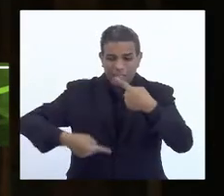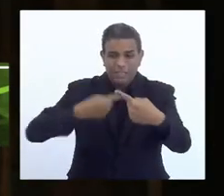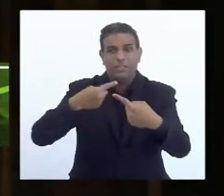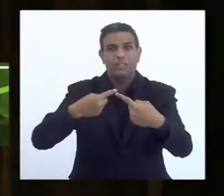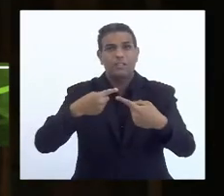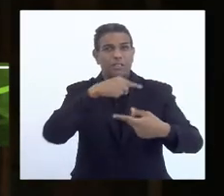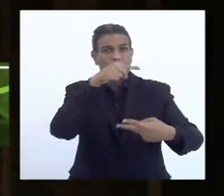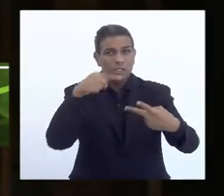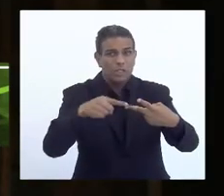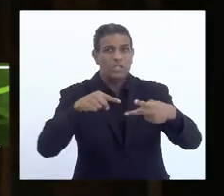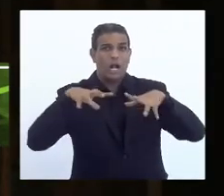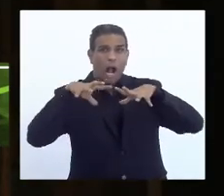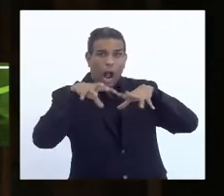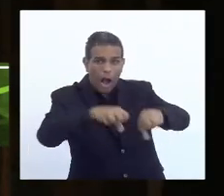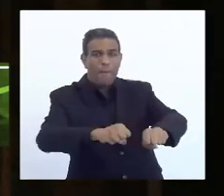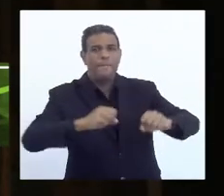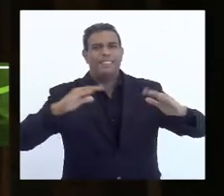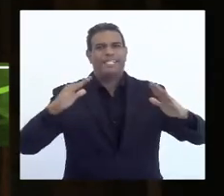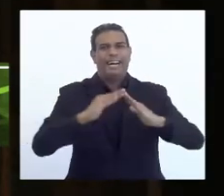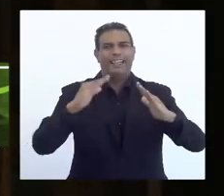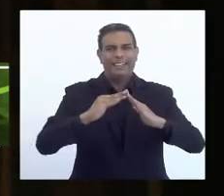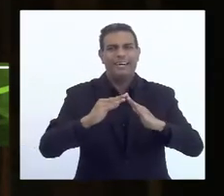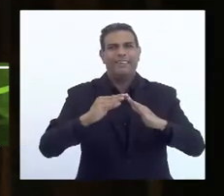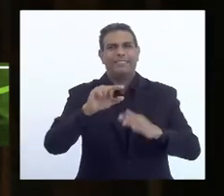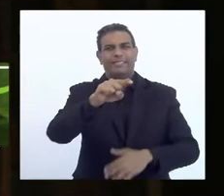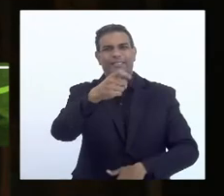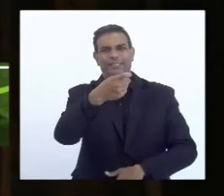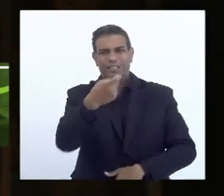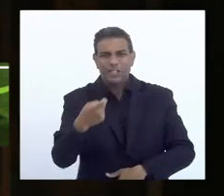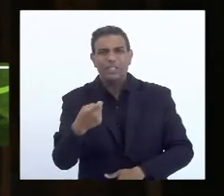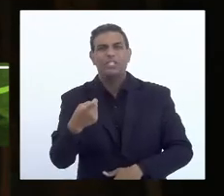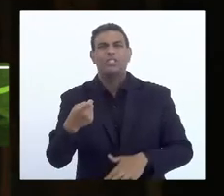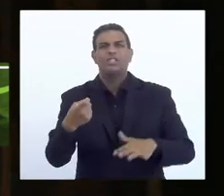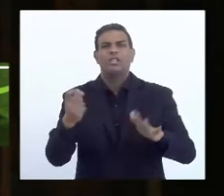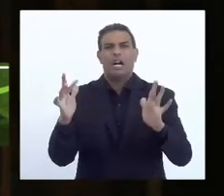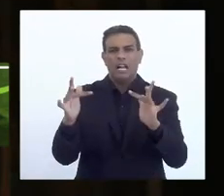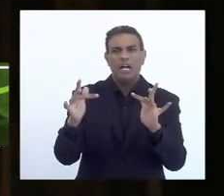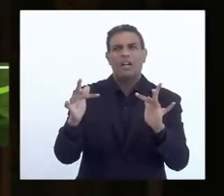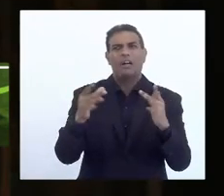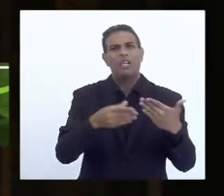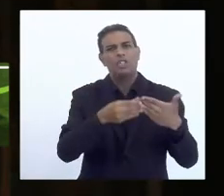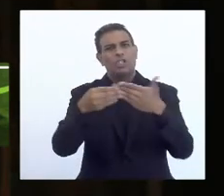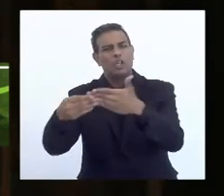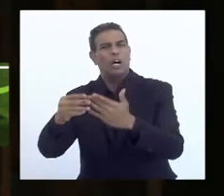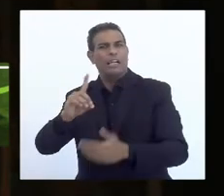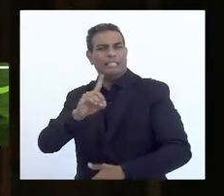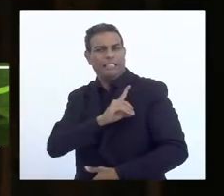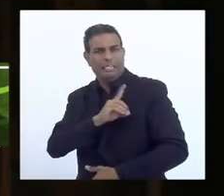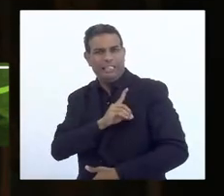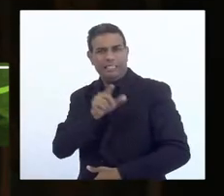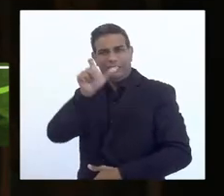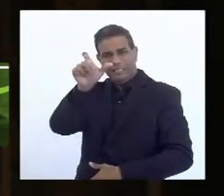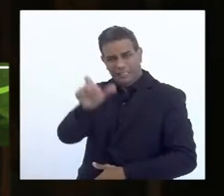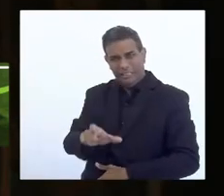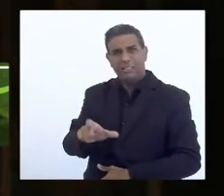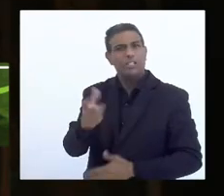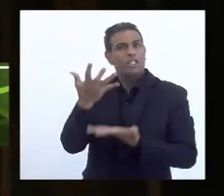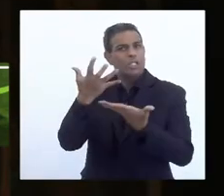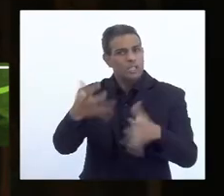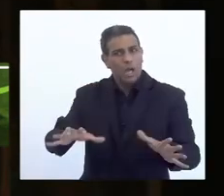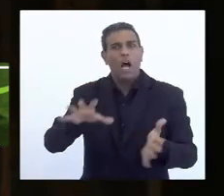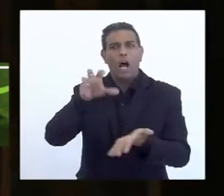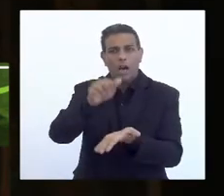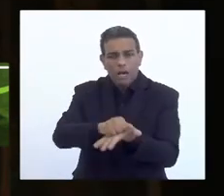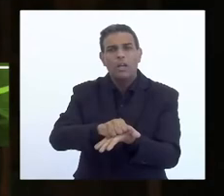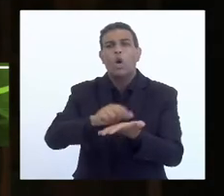segunda invasão da minha casa, pela minha ex-companheira, um amigo me convenceu a ir até a delegacia, o delegado que me atendeu se negou a registrar